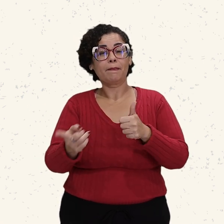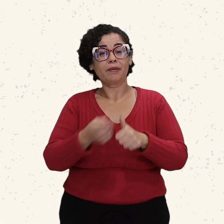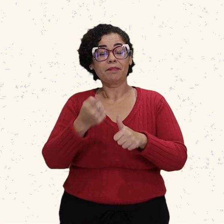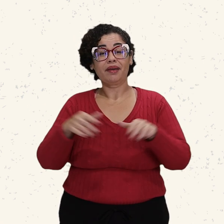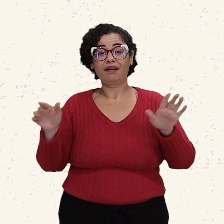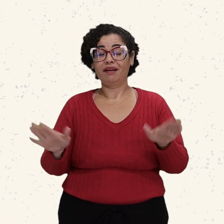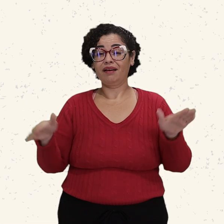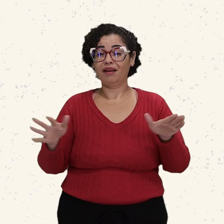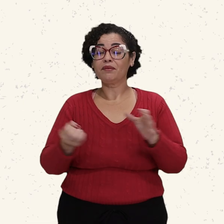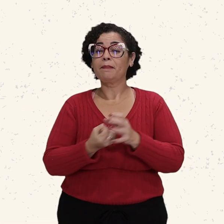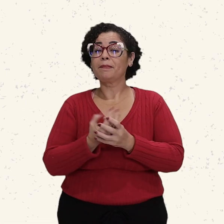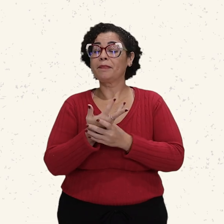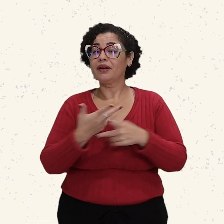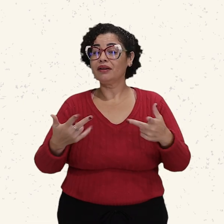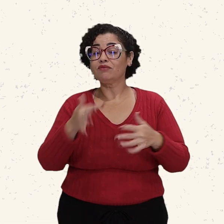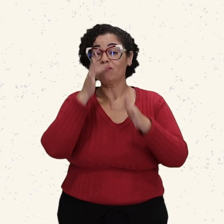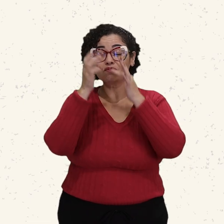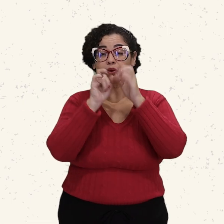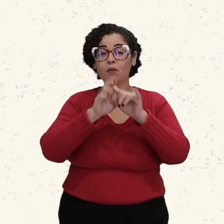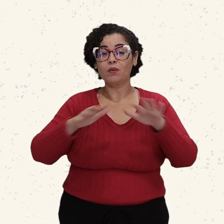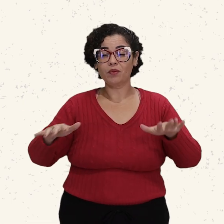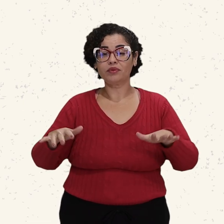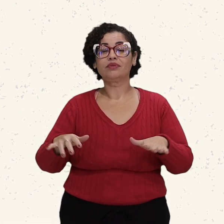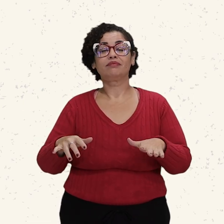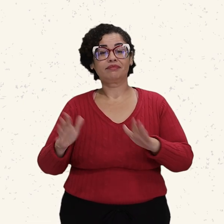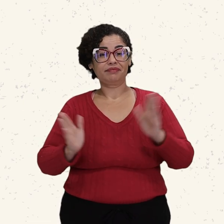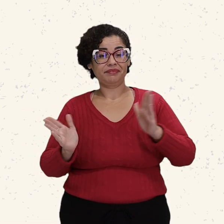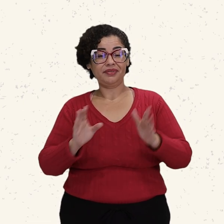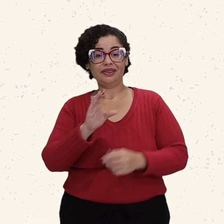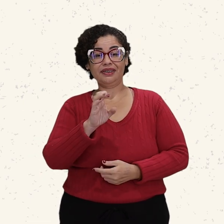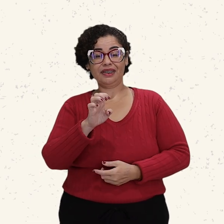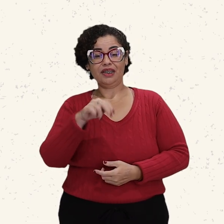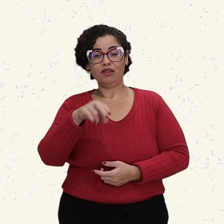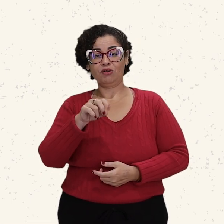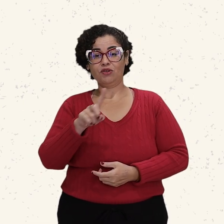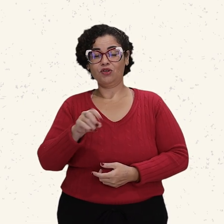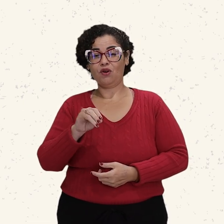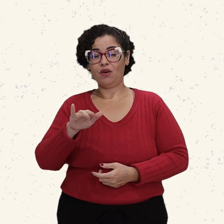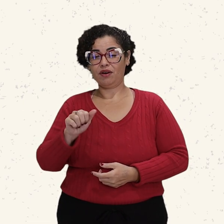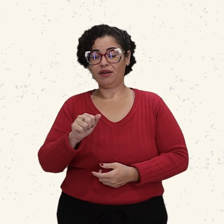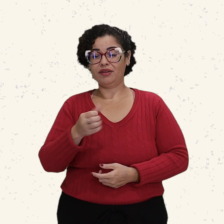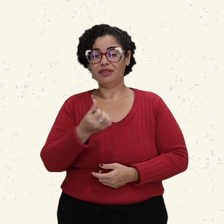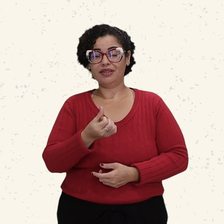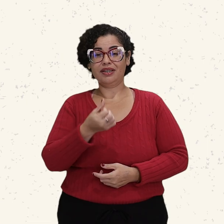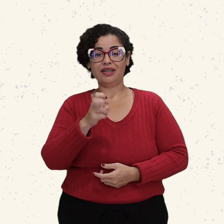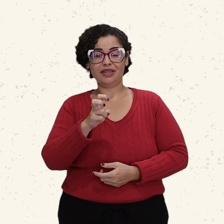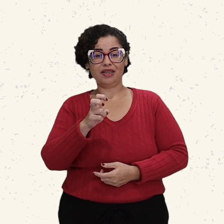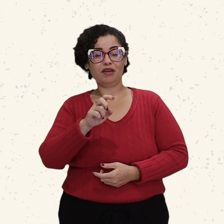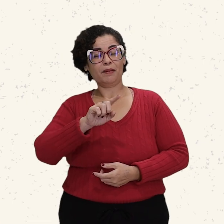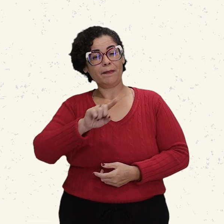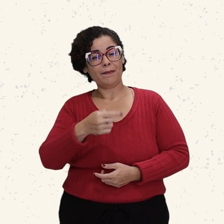aves e plantas com flores. Era Cenozoica, de 65,5 milhões de anos